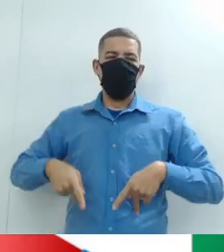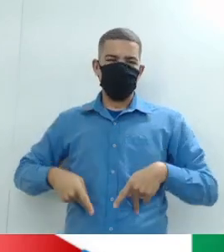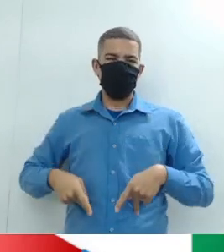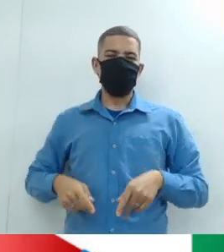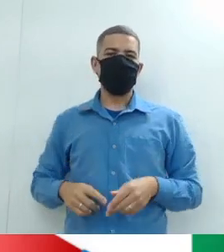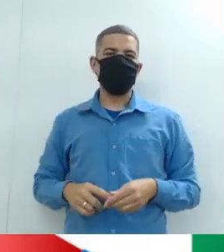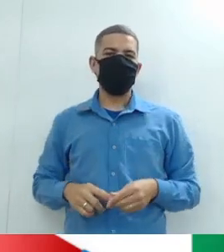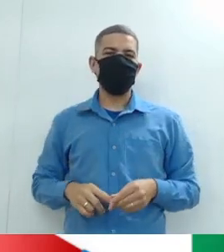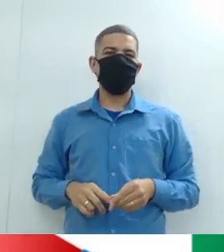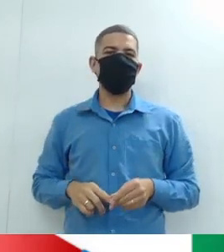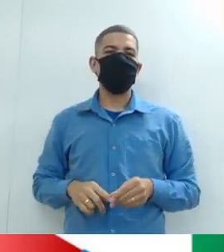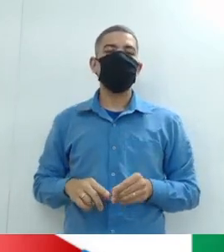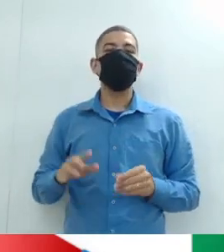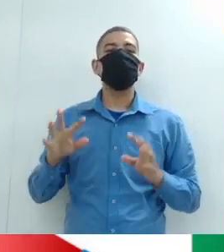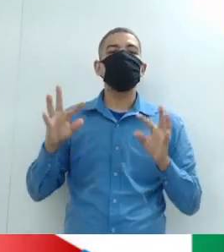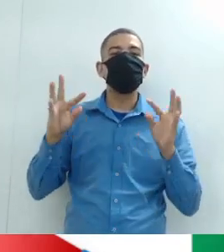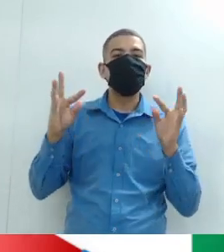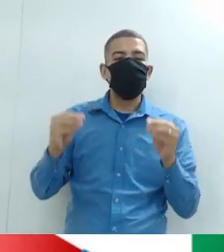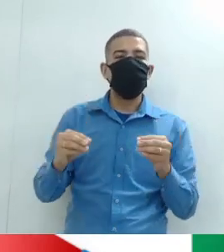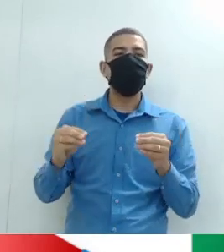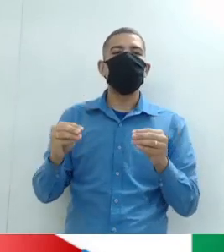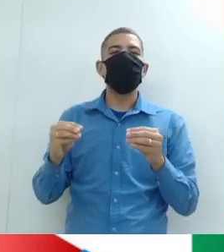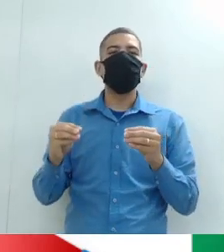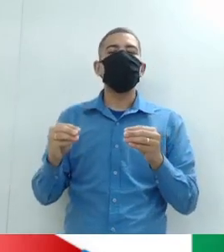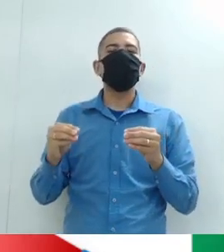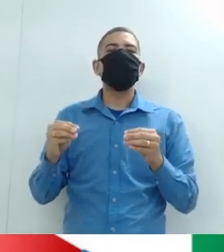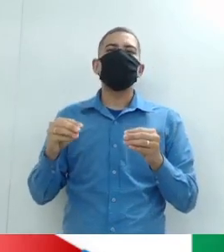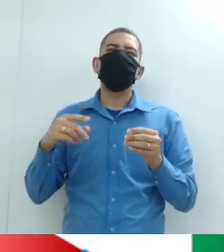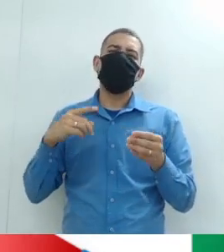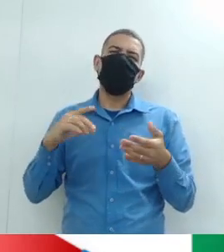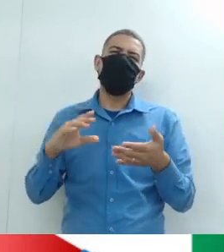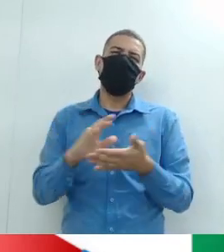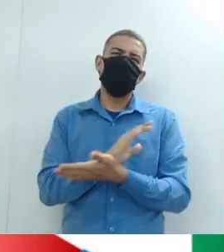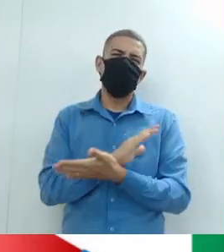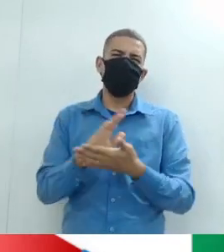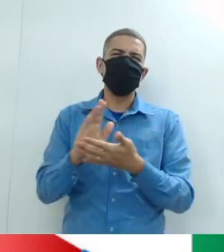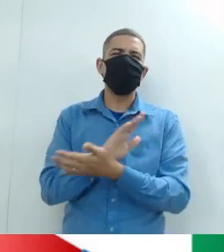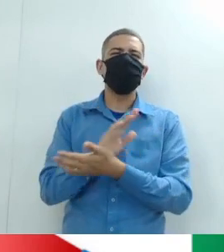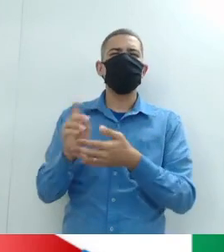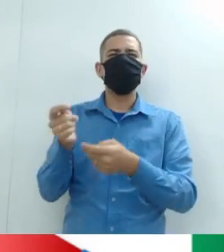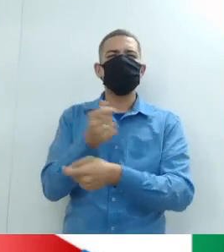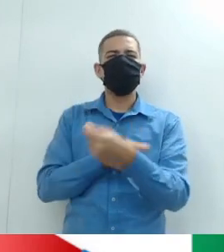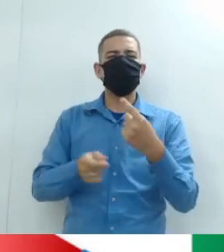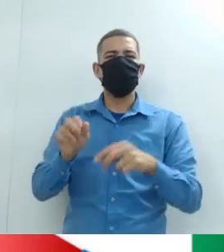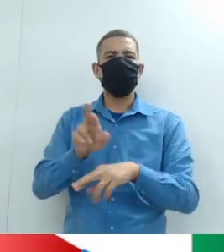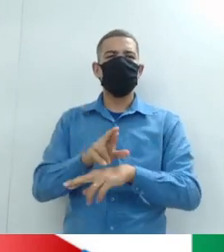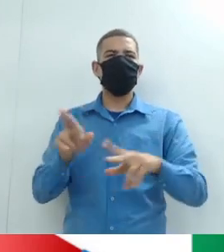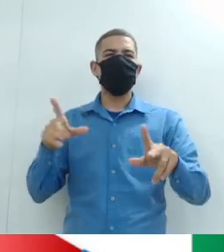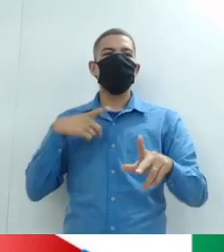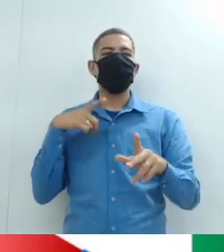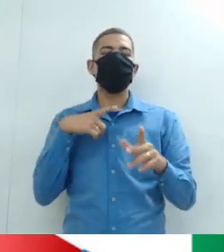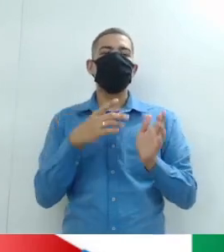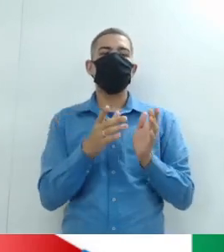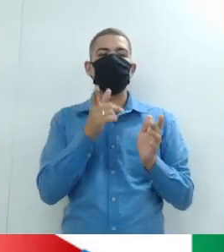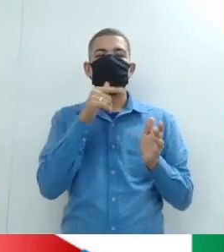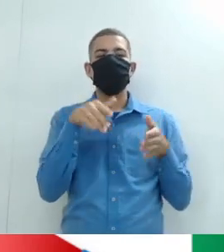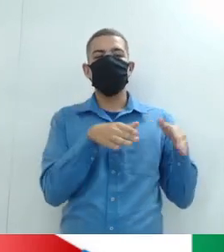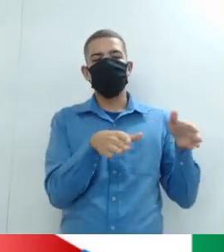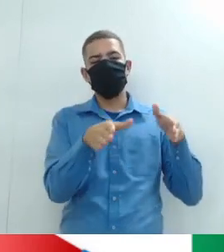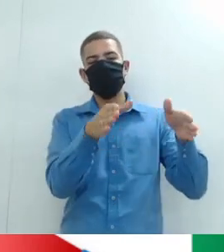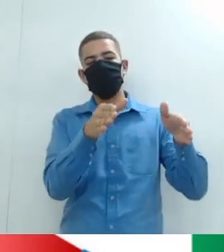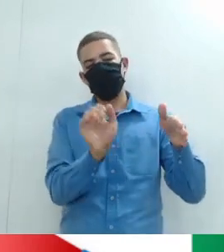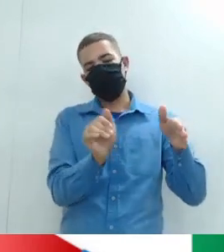que todas elas, né, com raras exceções, nascem às margens de um rio